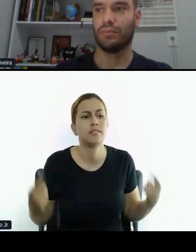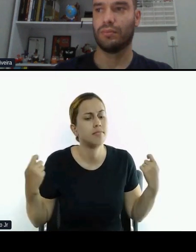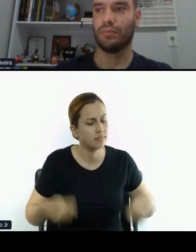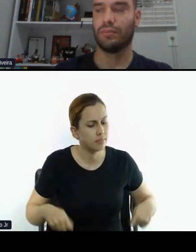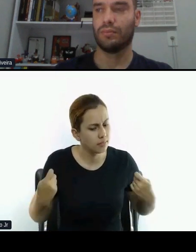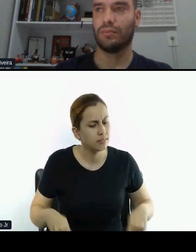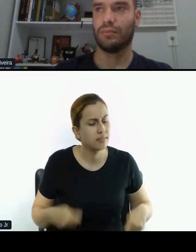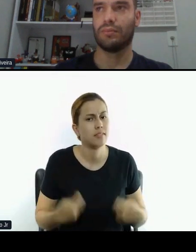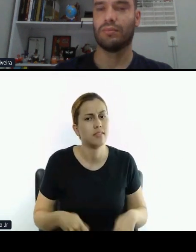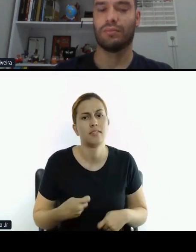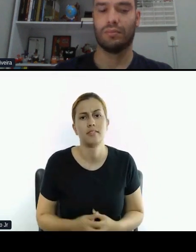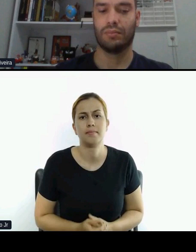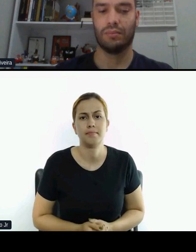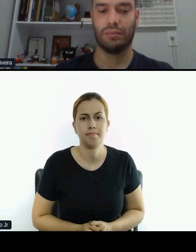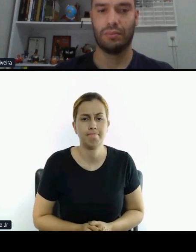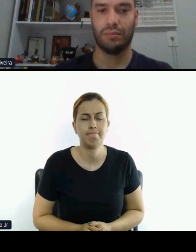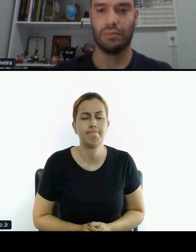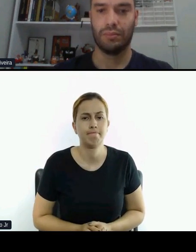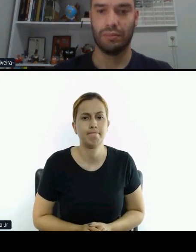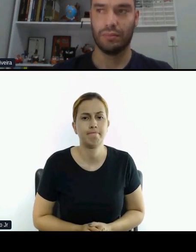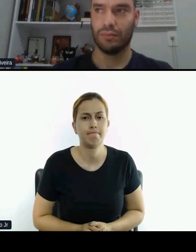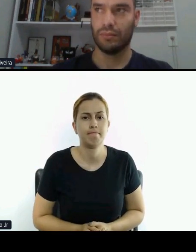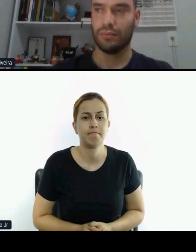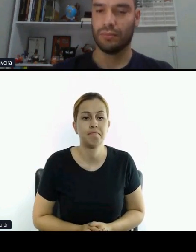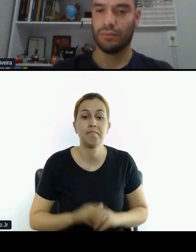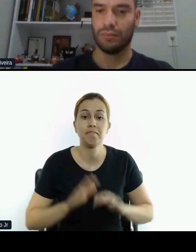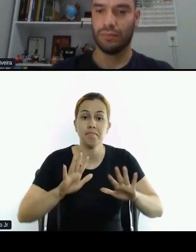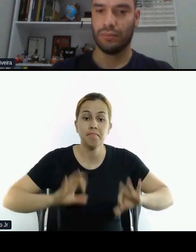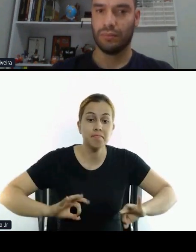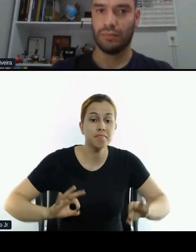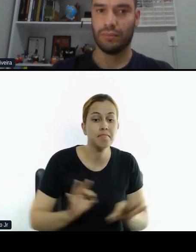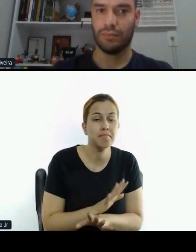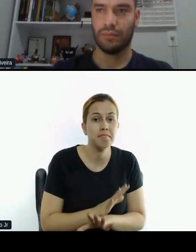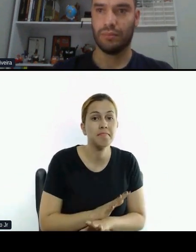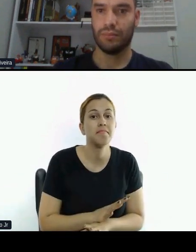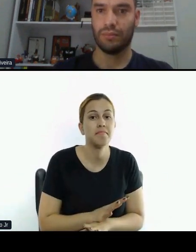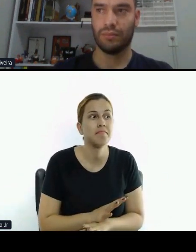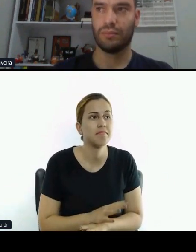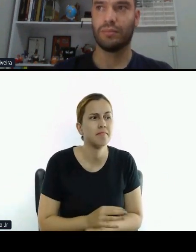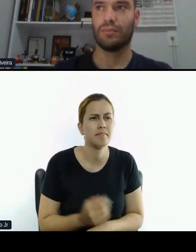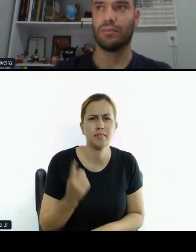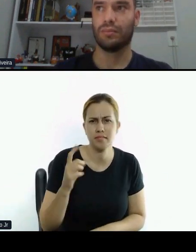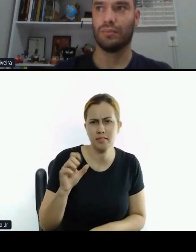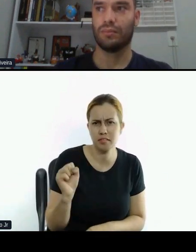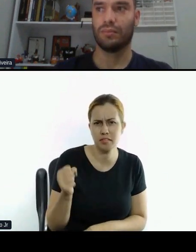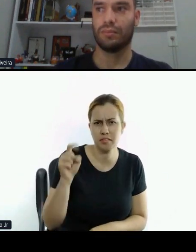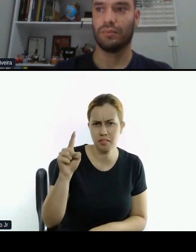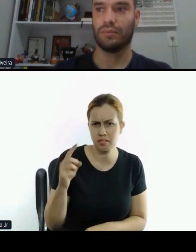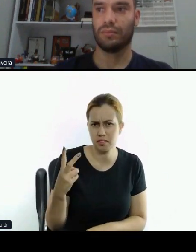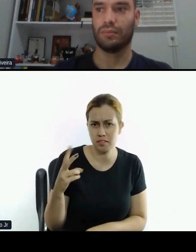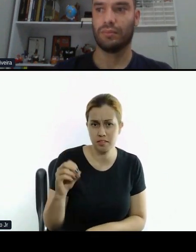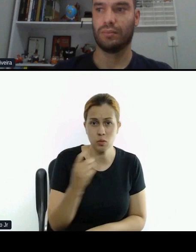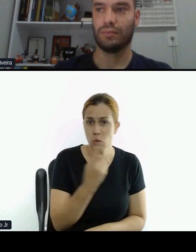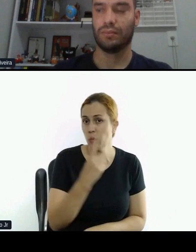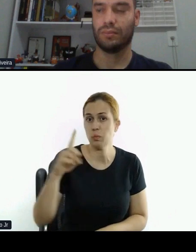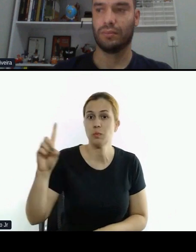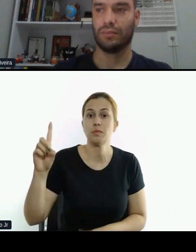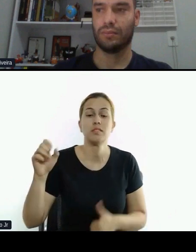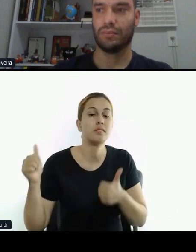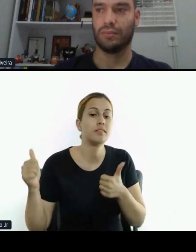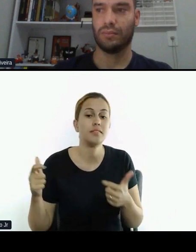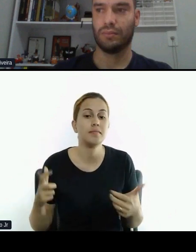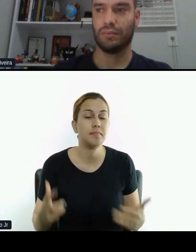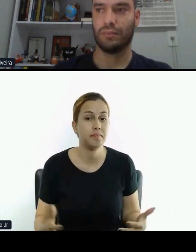Mas está fechando o nosso horário, acho que era 18h20. Um último ponto é se tanto